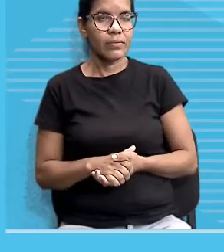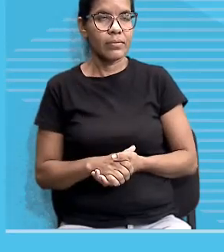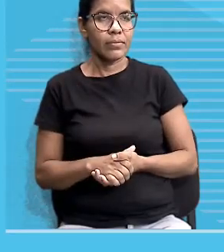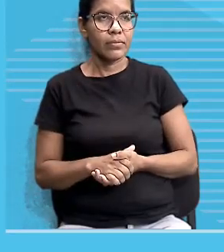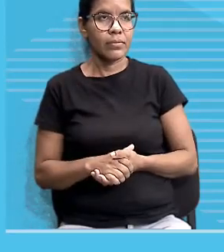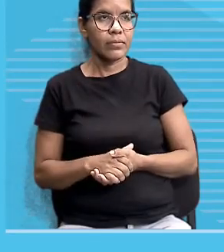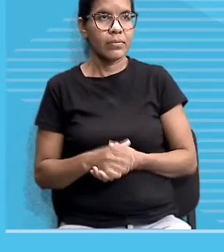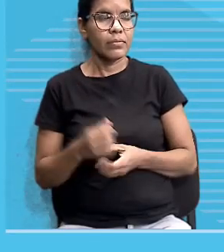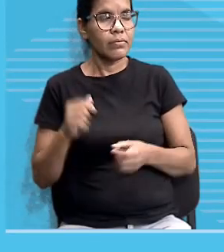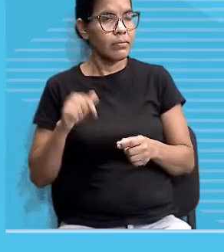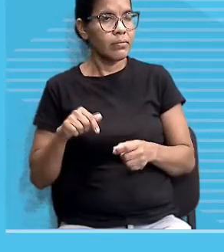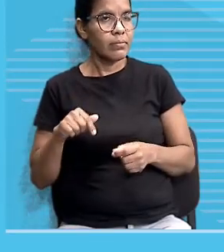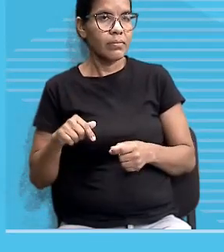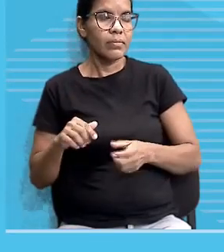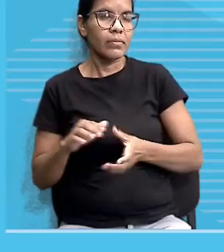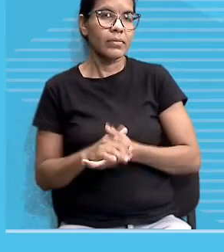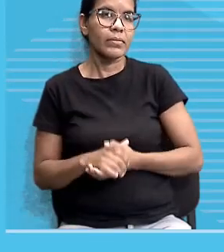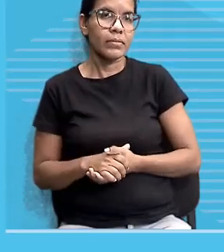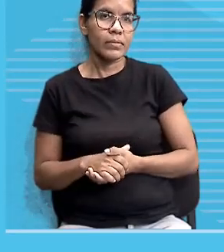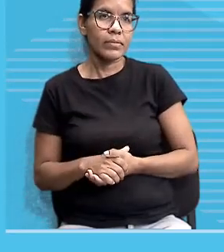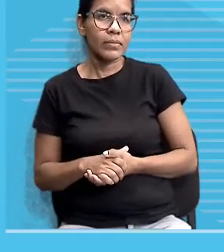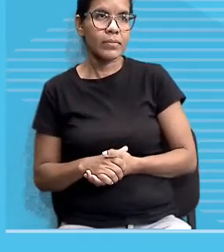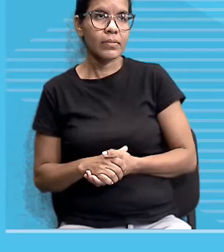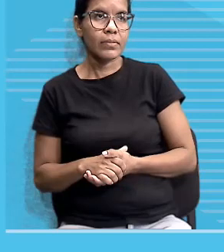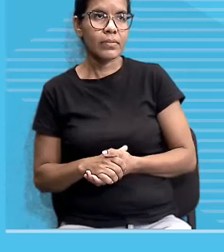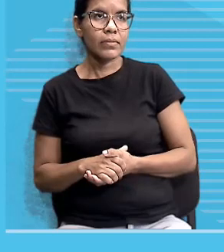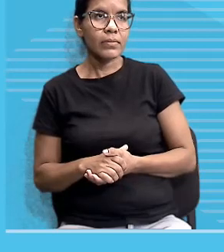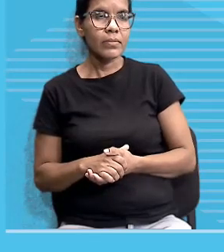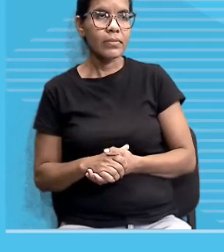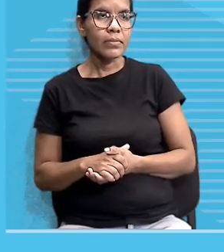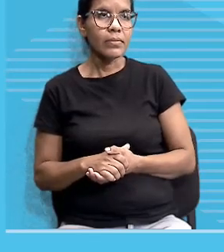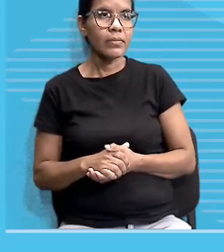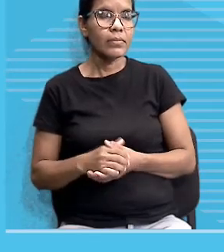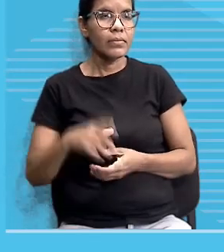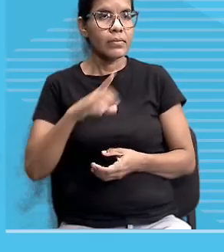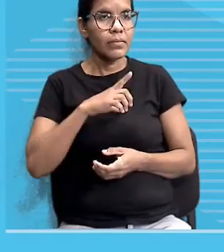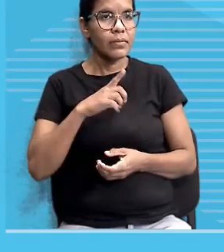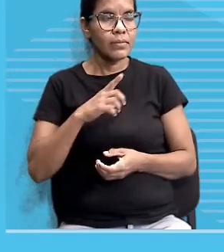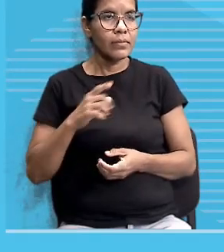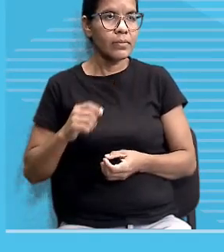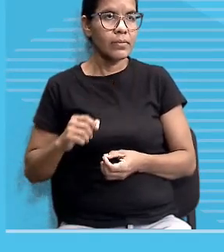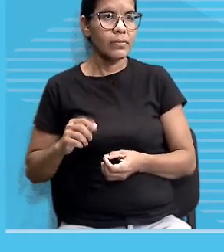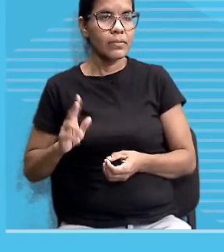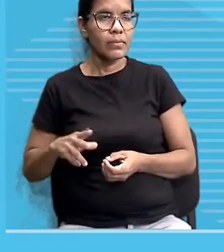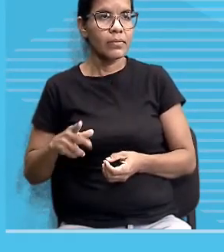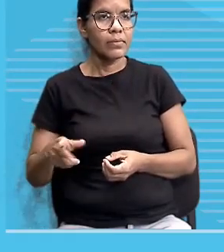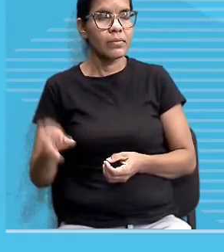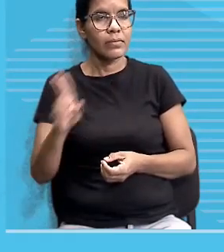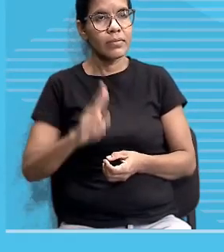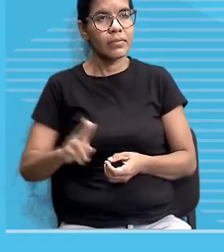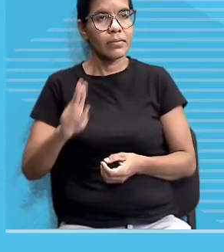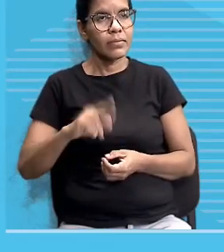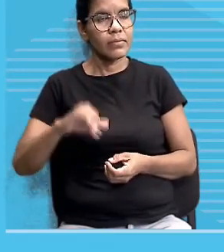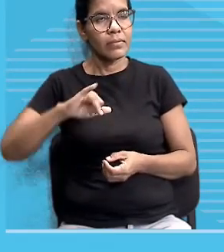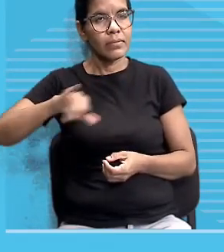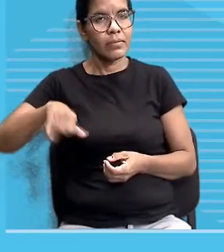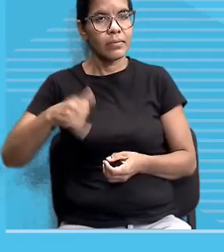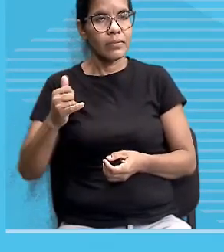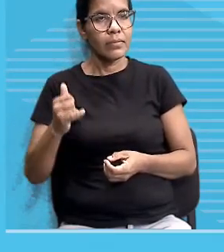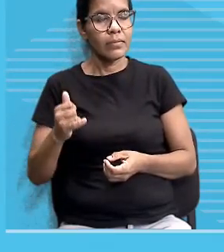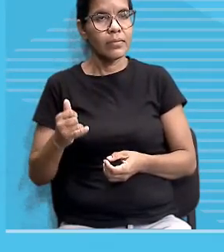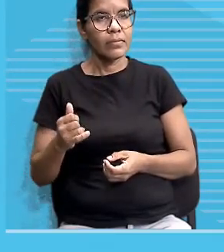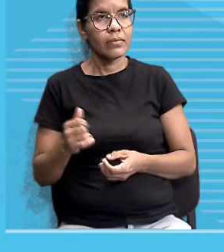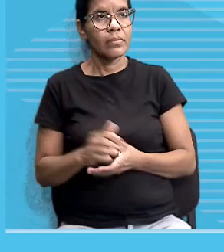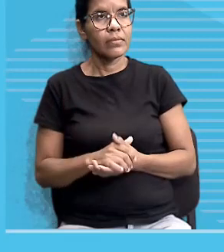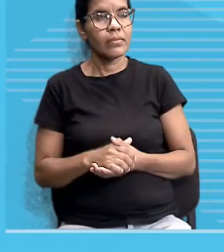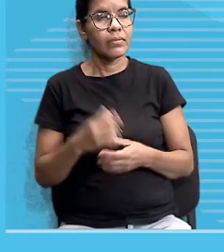bom Então nesse caso aqui e eu vou ter que continuar utilizando em joules